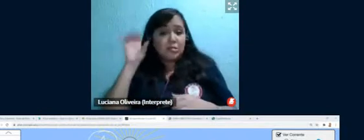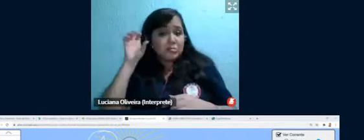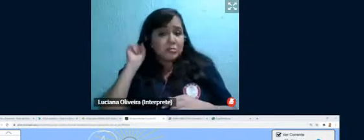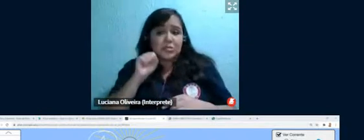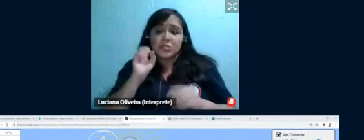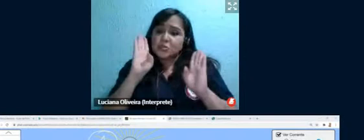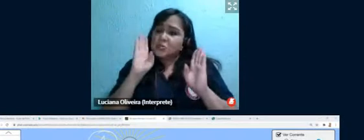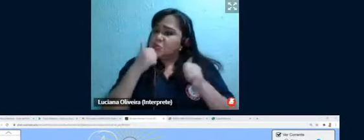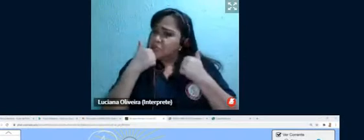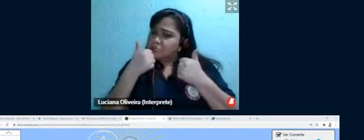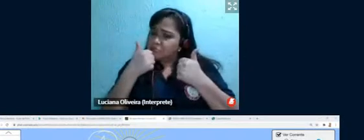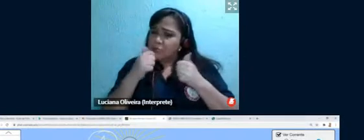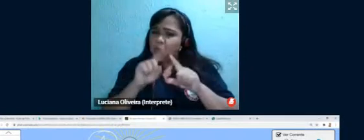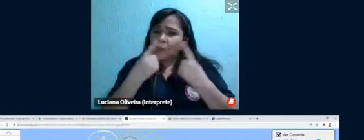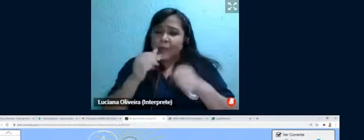bem, por aqui mesmo.